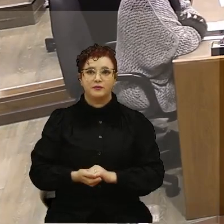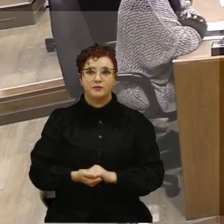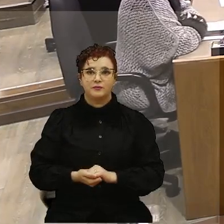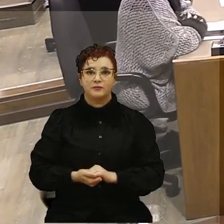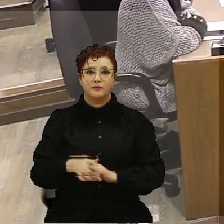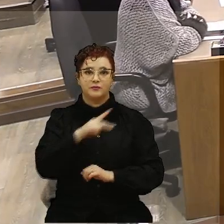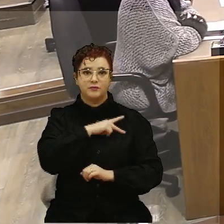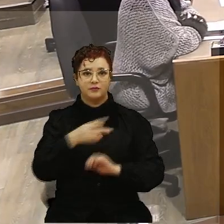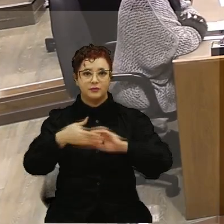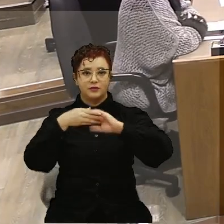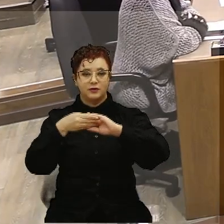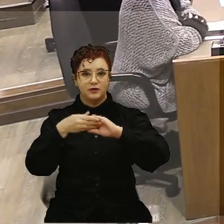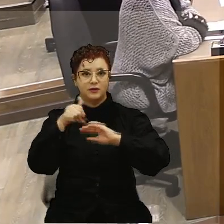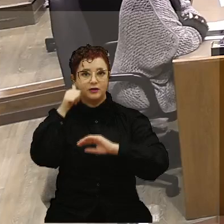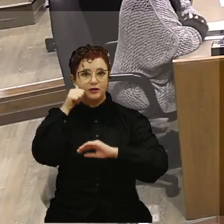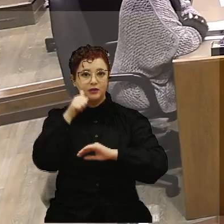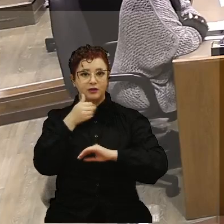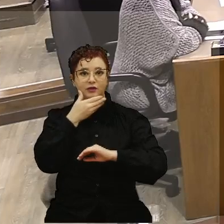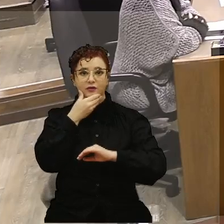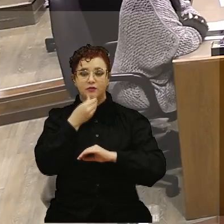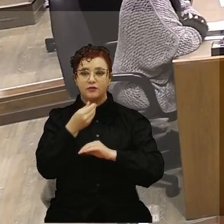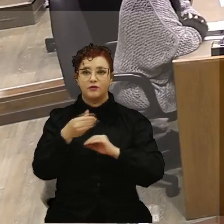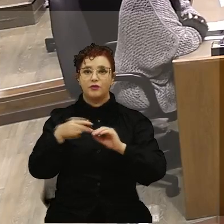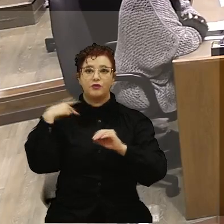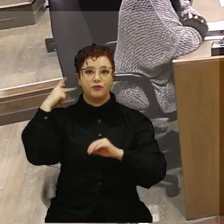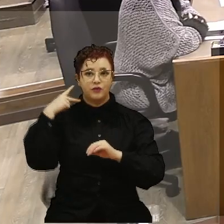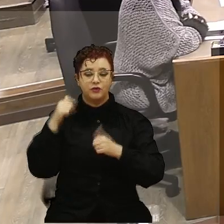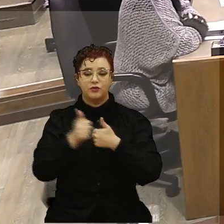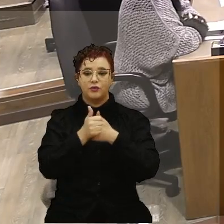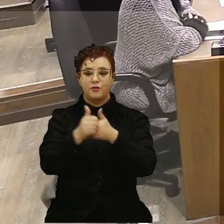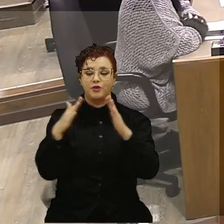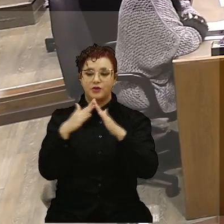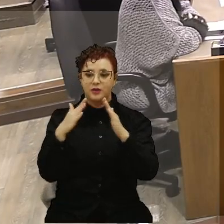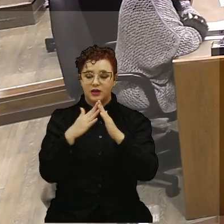Presidente, meus cumprimentos à senhora, meus cumprimentos aos demais vereadores, aqueles que nos acompanham de